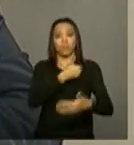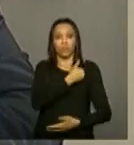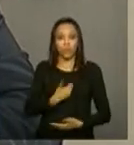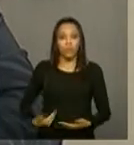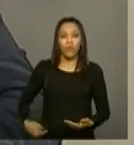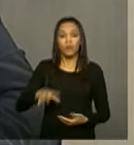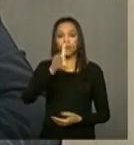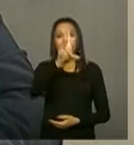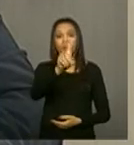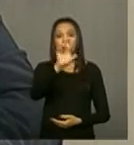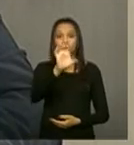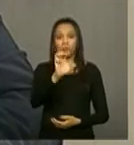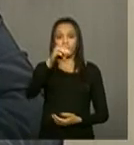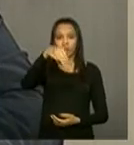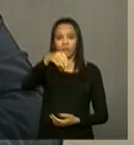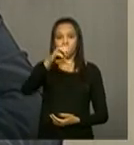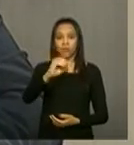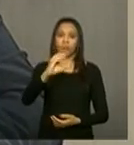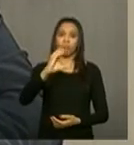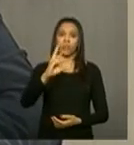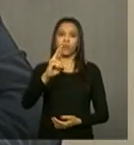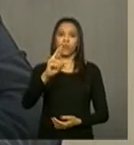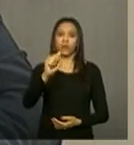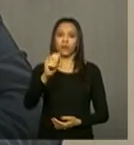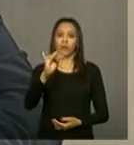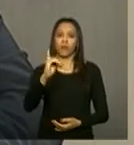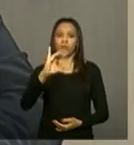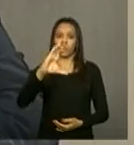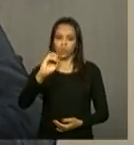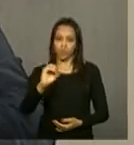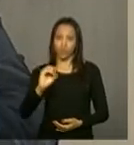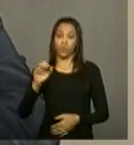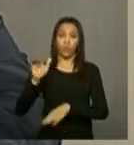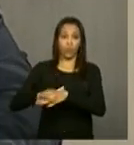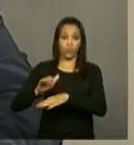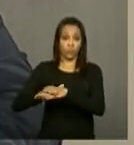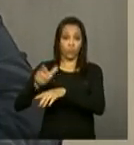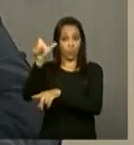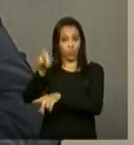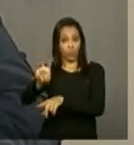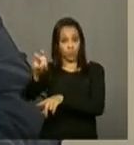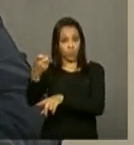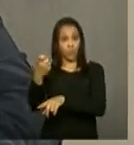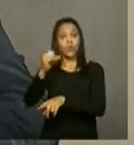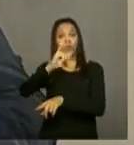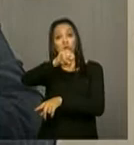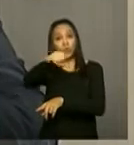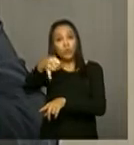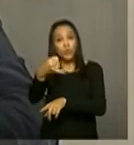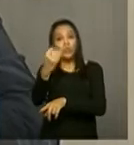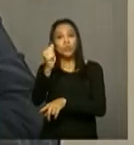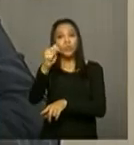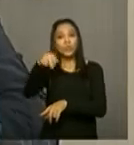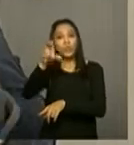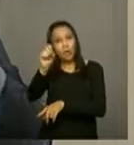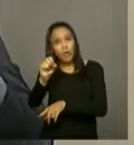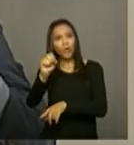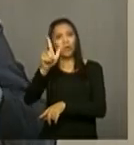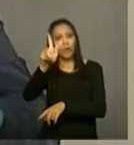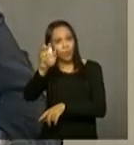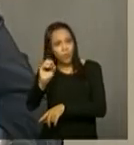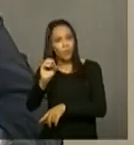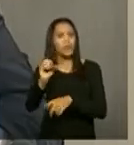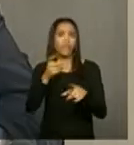o próprio jango dizer que em política não existe um inimigo com quem não se possa recompor nem